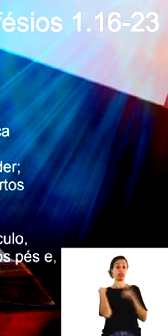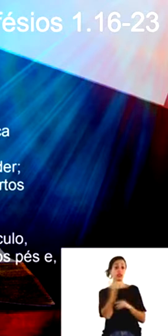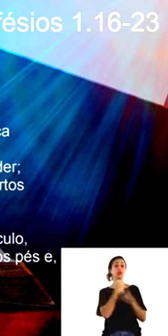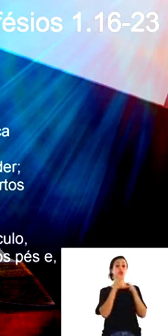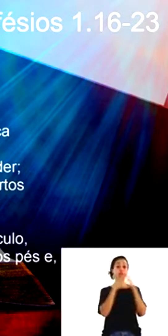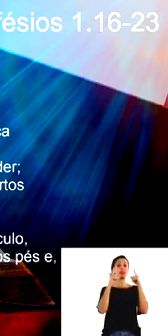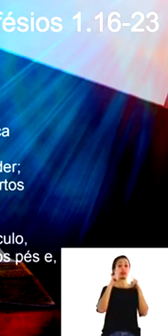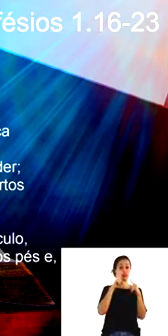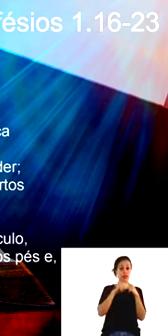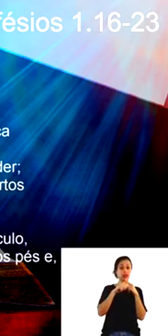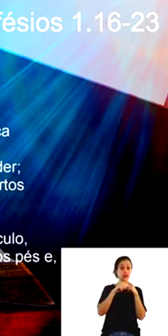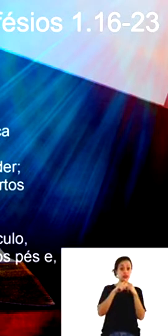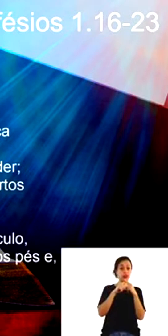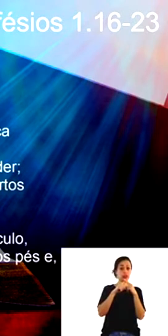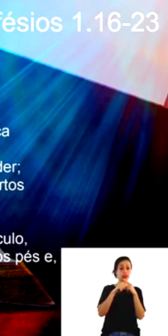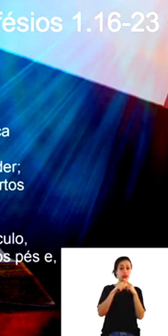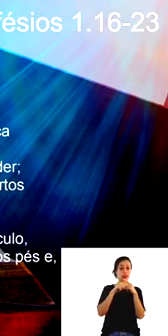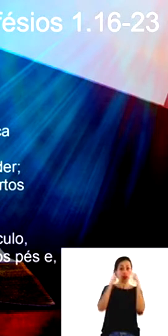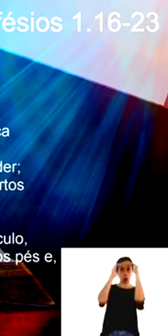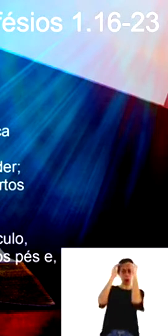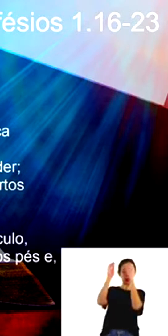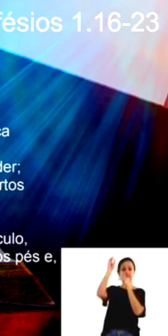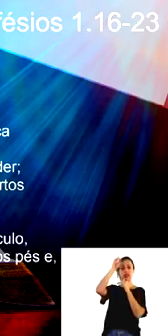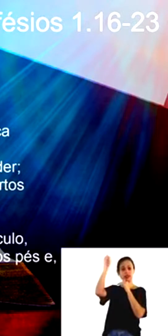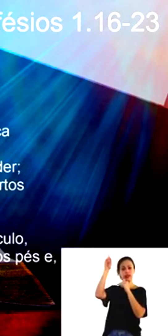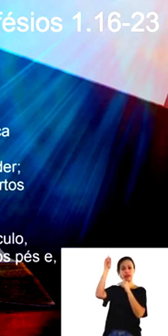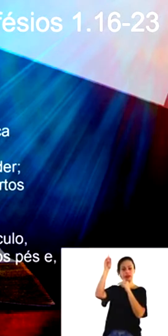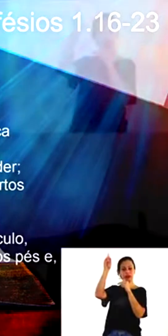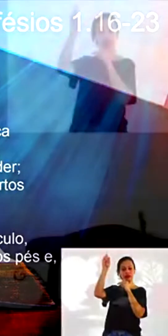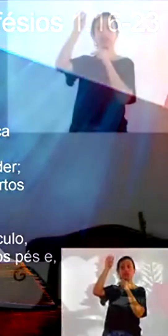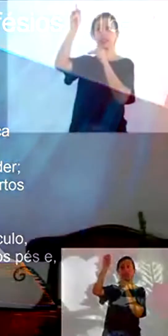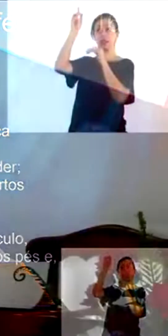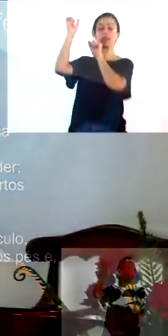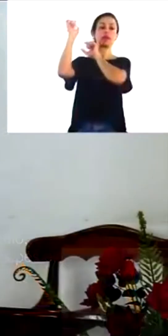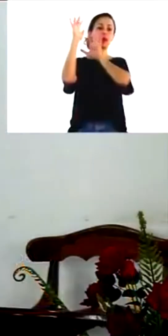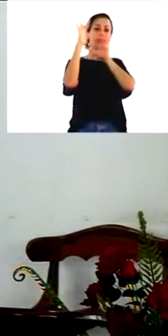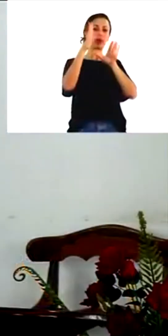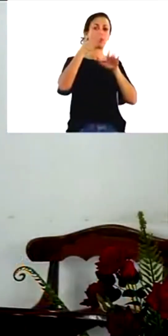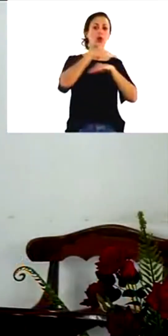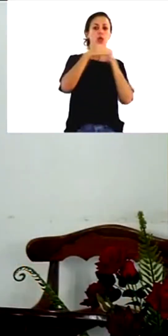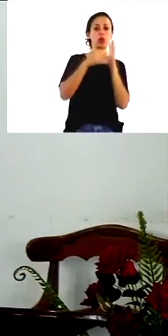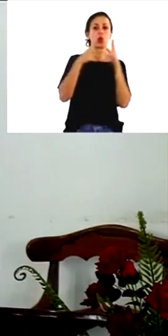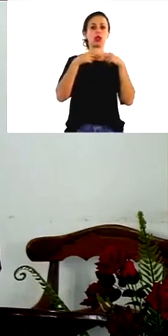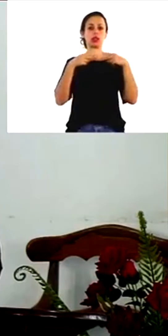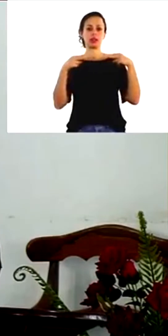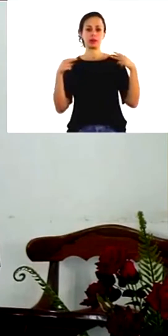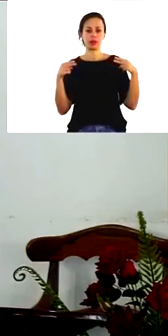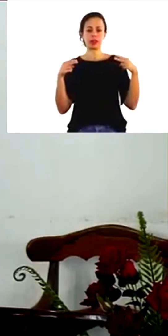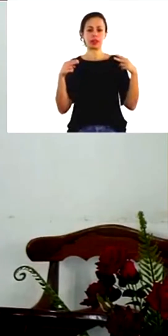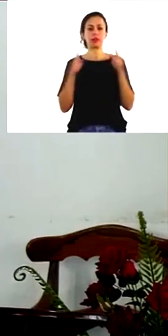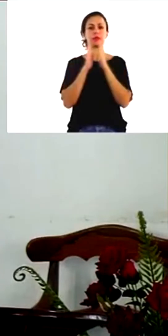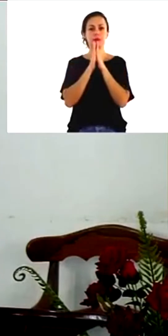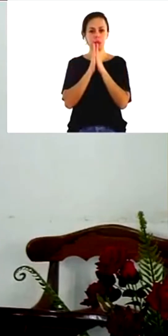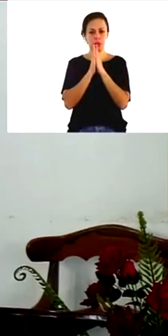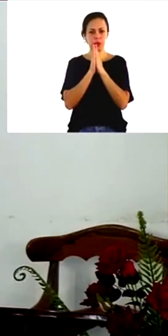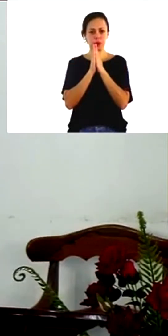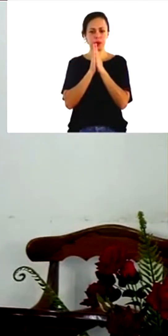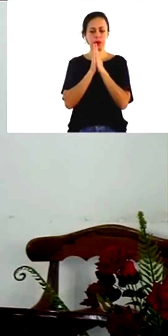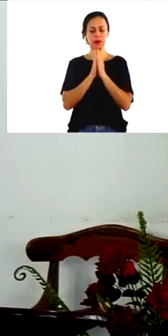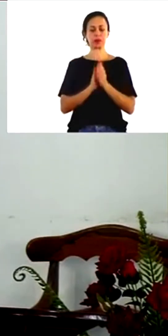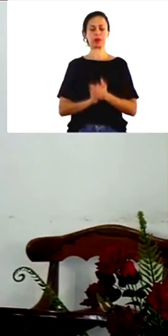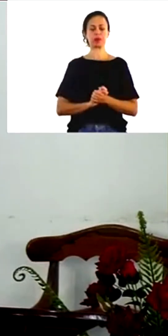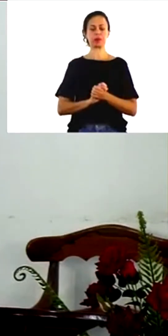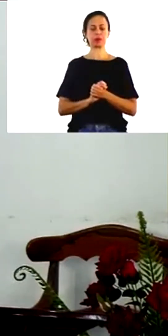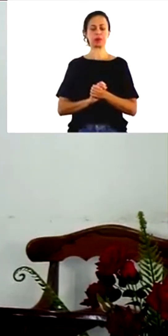tudo enche, em todas as coisas. Pai querido,